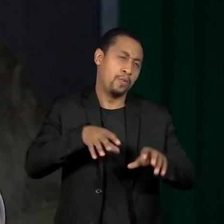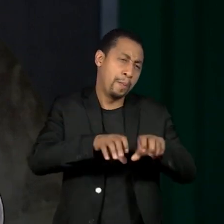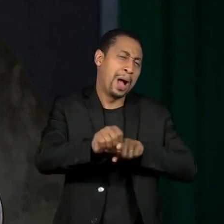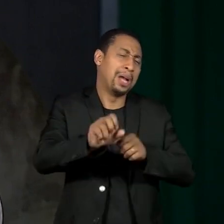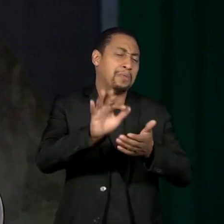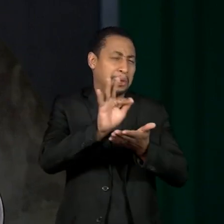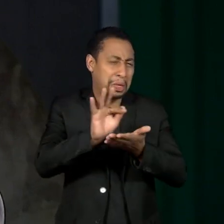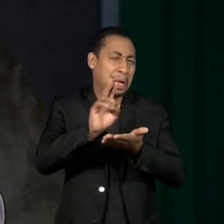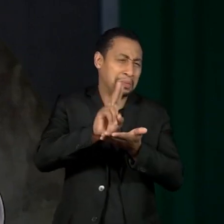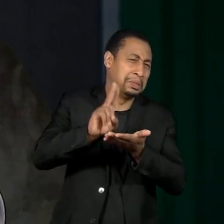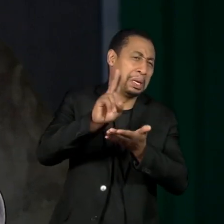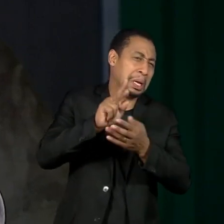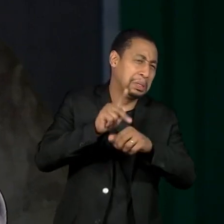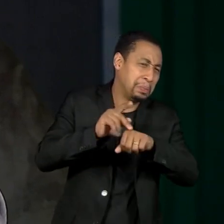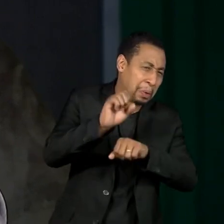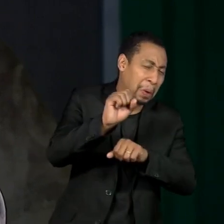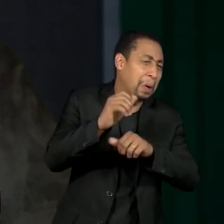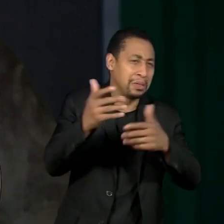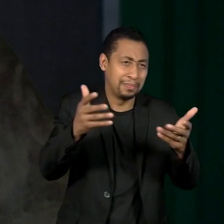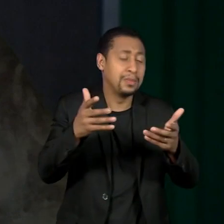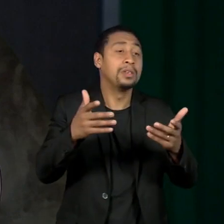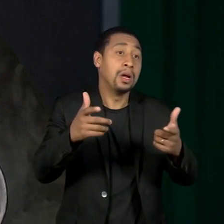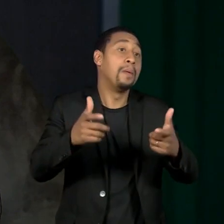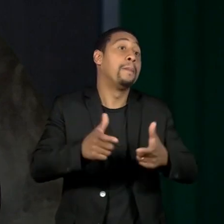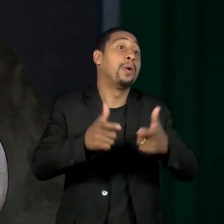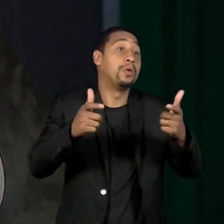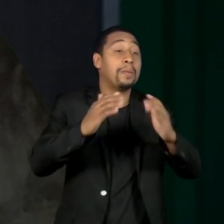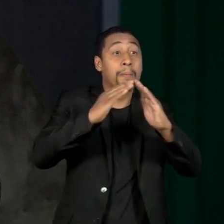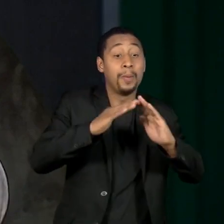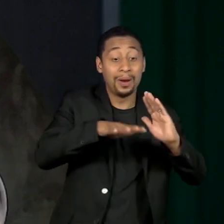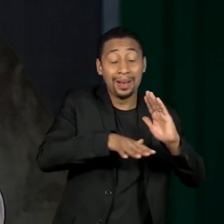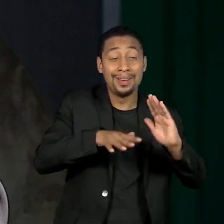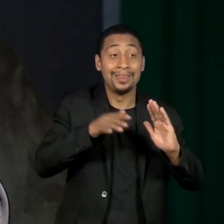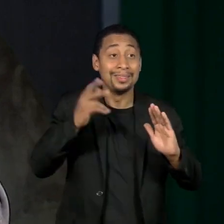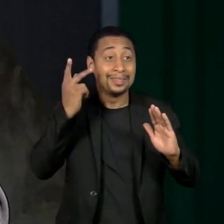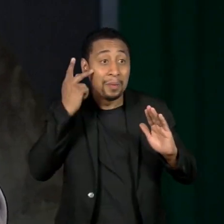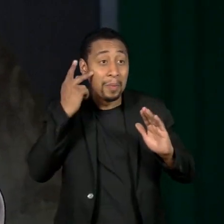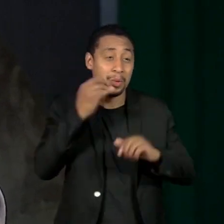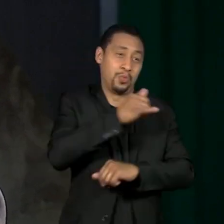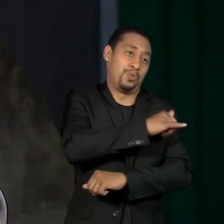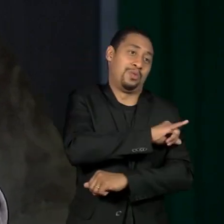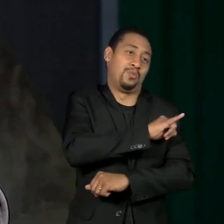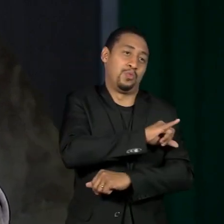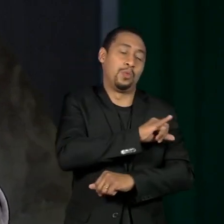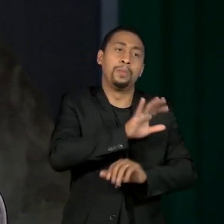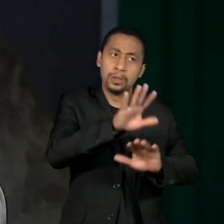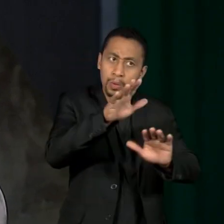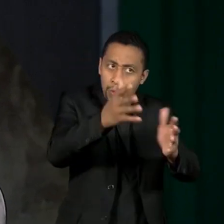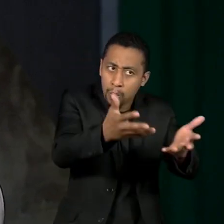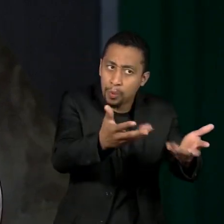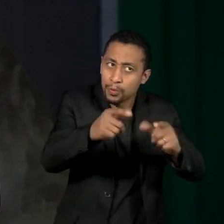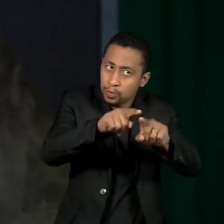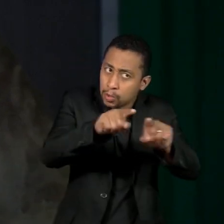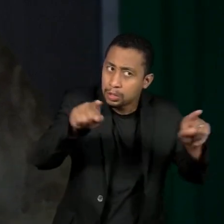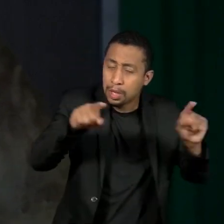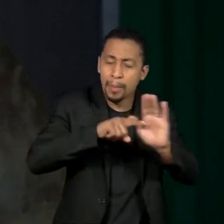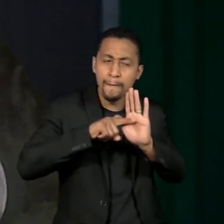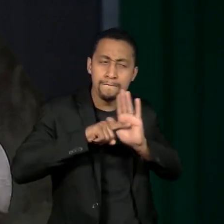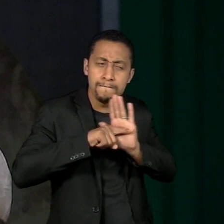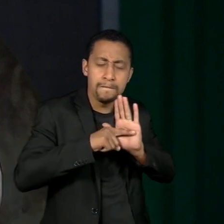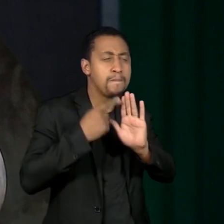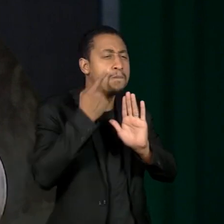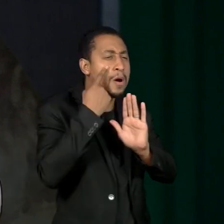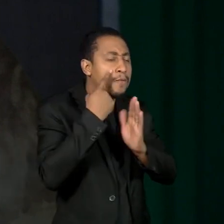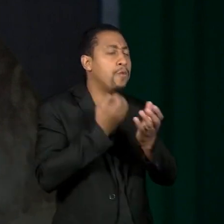nesse eixo Rio-São Paulo. Então eu vou te convidar para você ver um pouco mais os dados sobre a presença